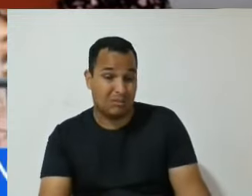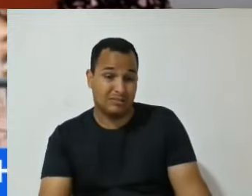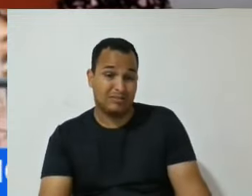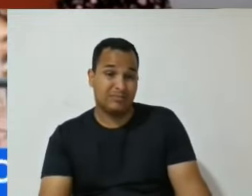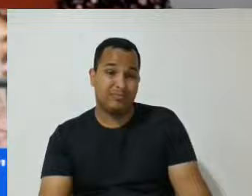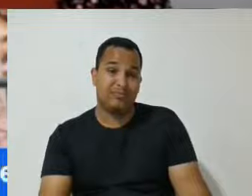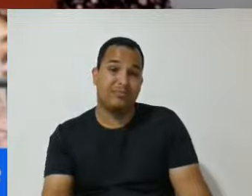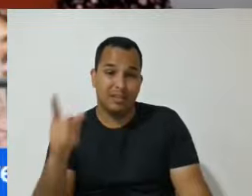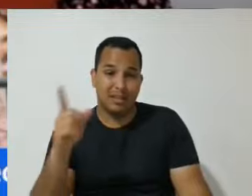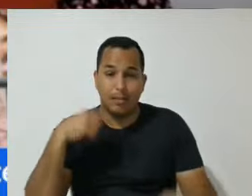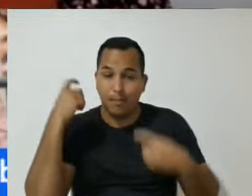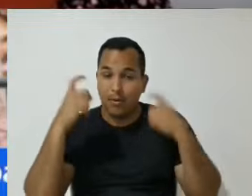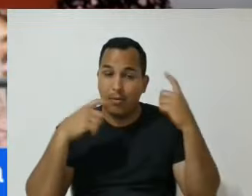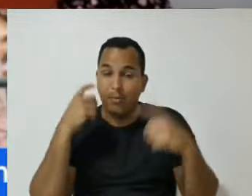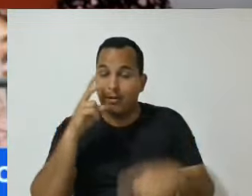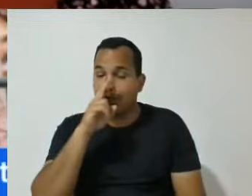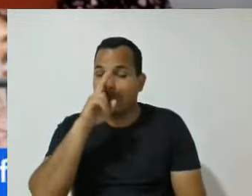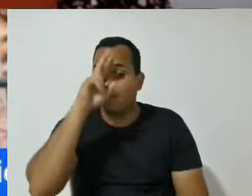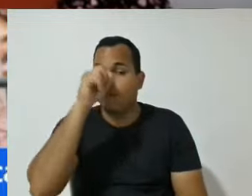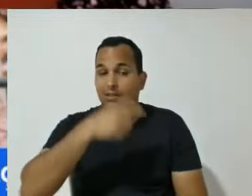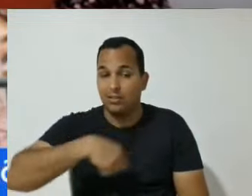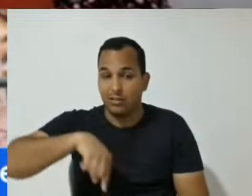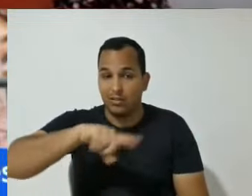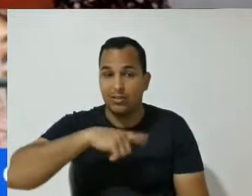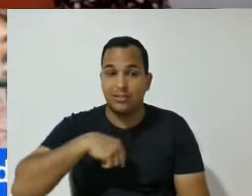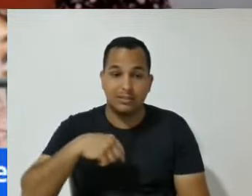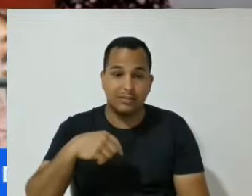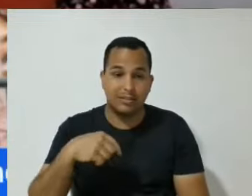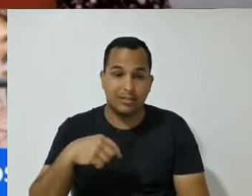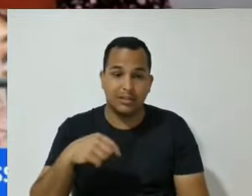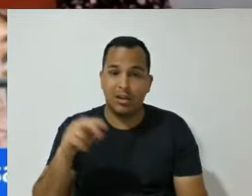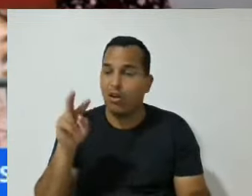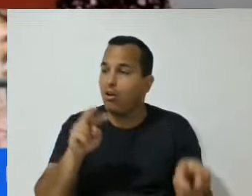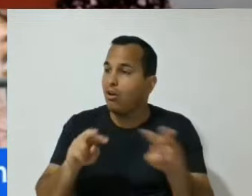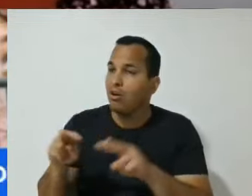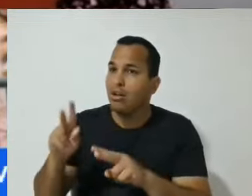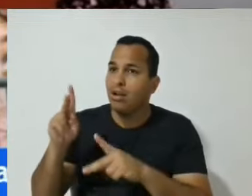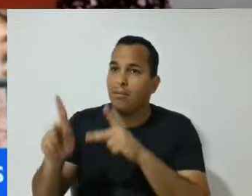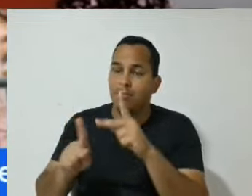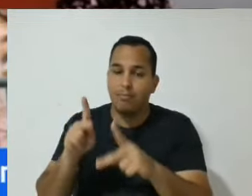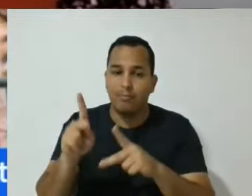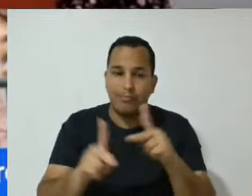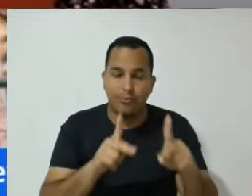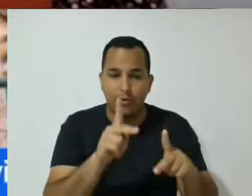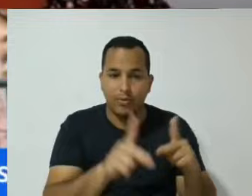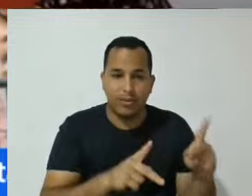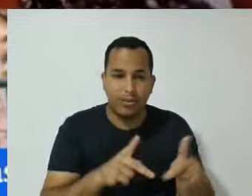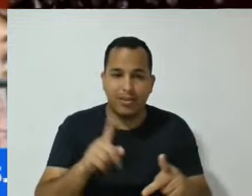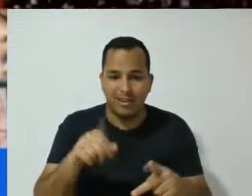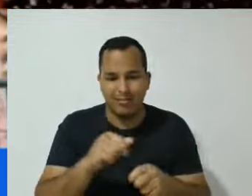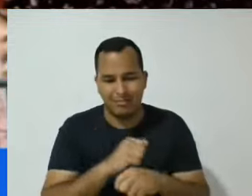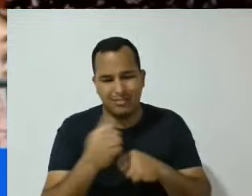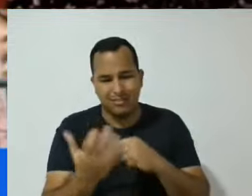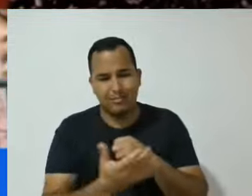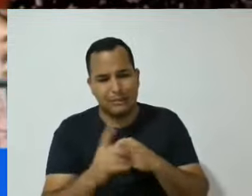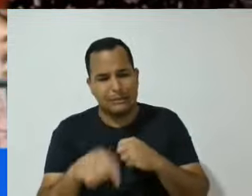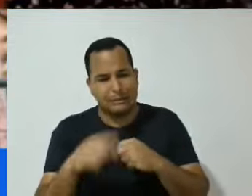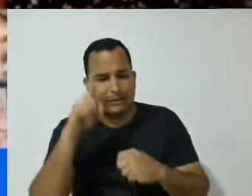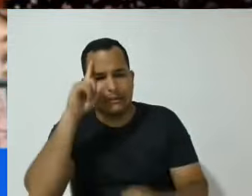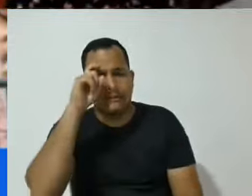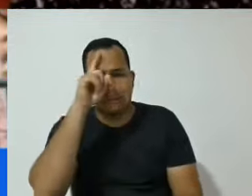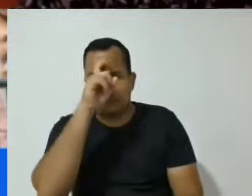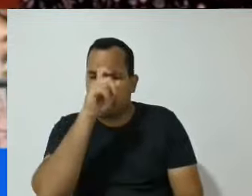uma preocupação muito forte nossa de estar olhando para esse público. A pandemia foi cruel para nós, imagina para eles,